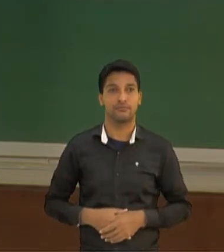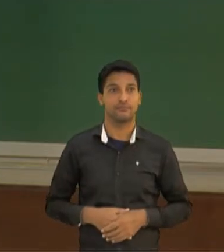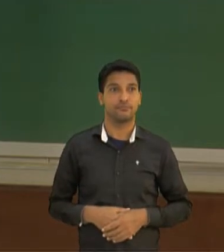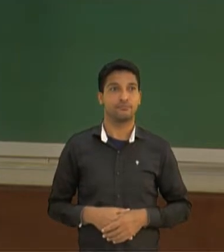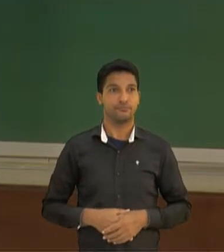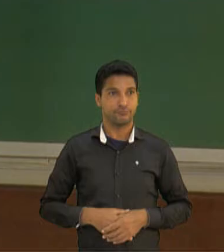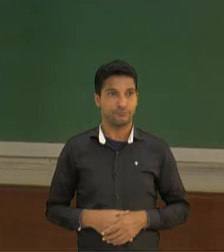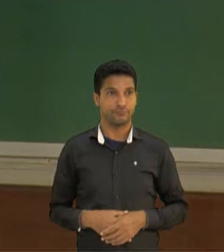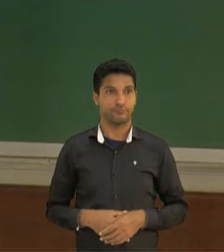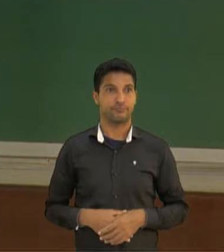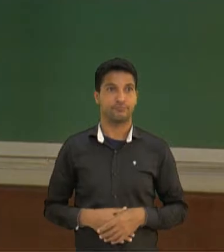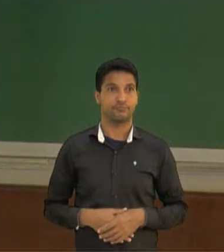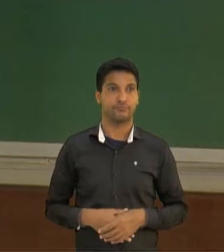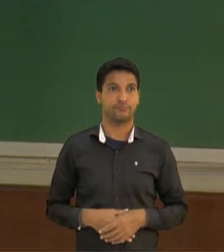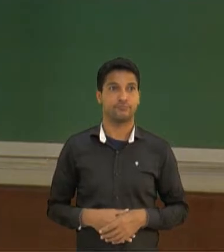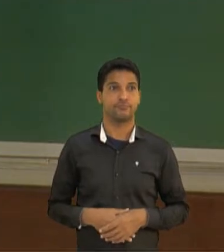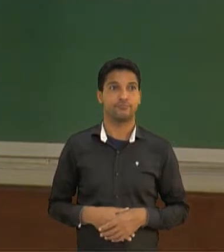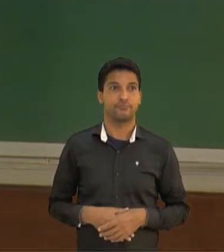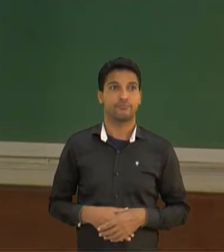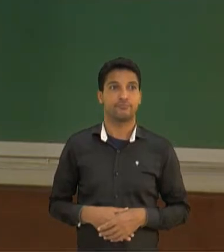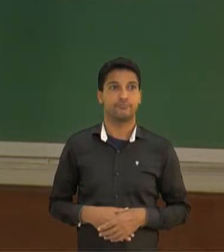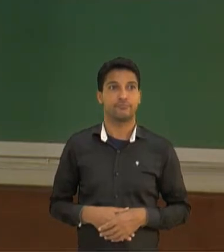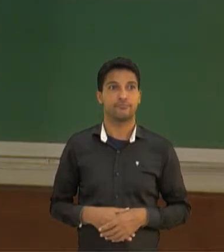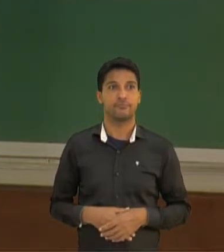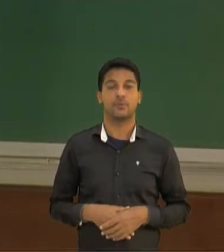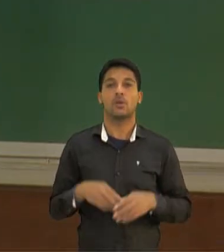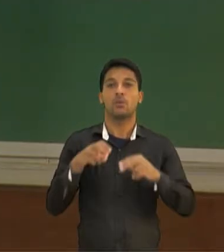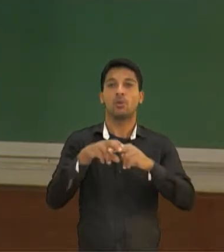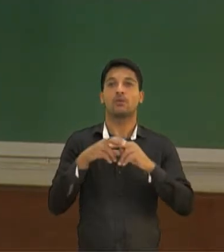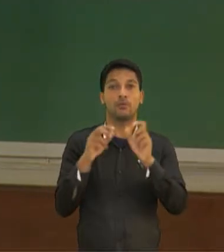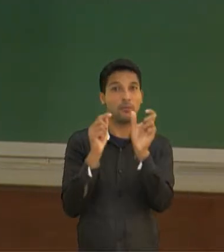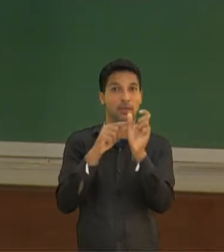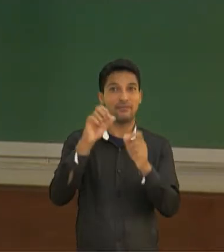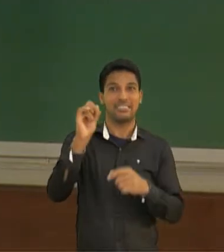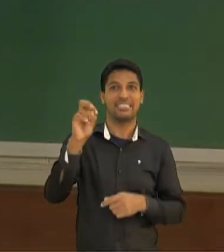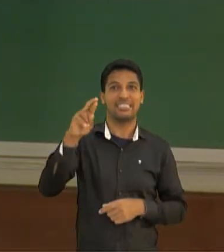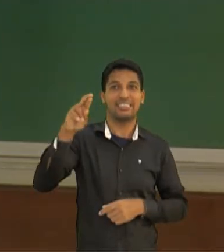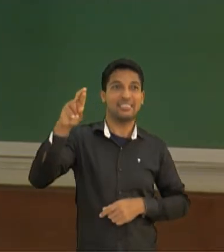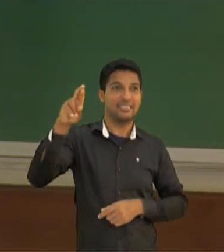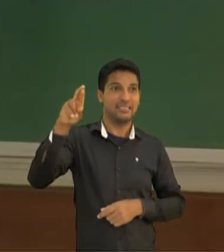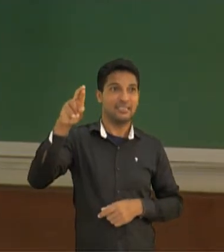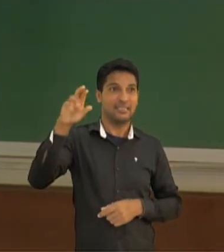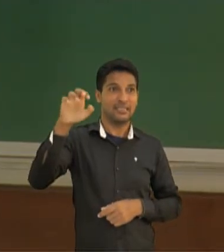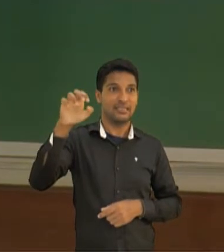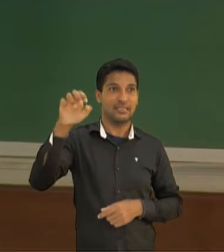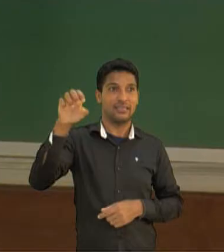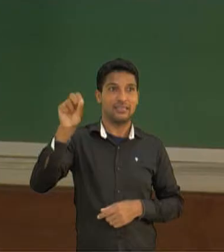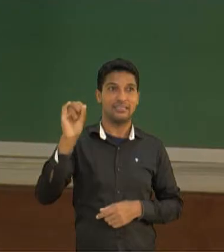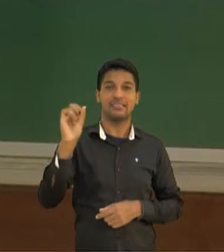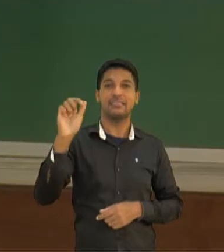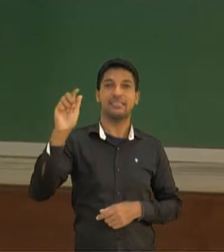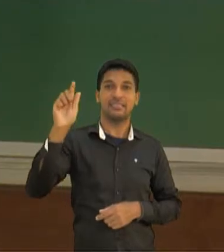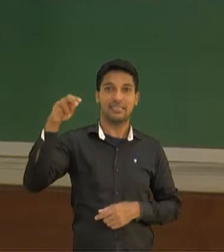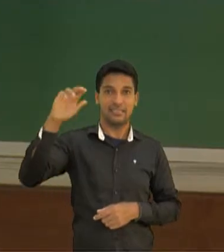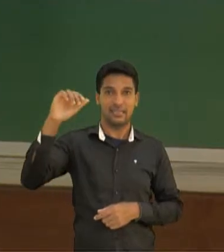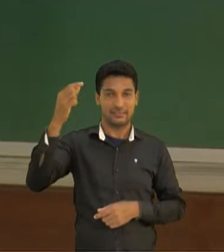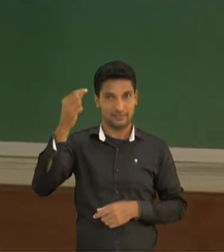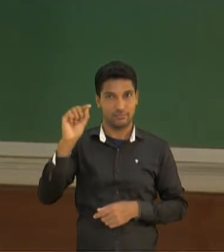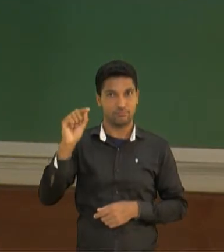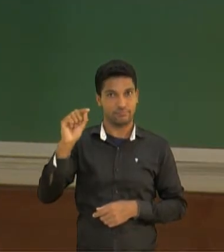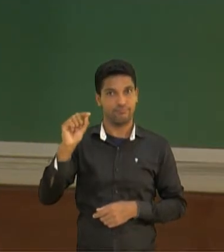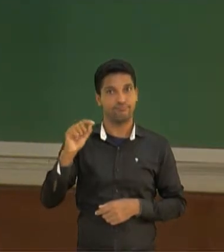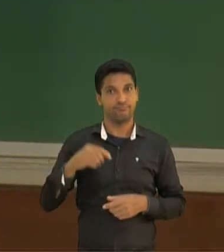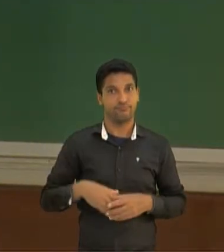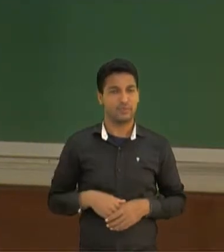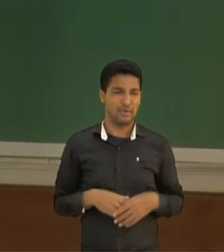dentro daquele determinado contexto. Nesse caso, a gente fica com a primeira proposta, né? A ação de não se submeter e nem se conformar ao